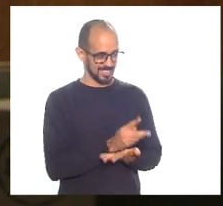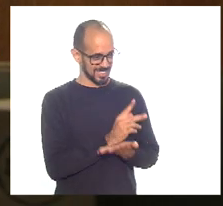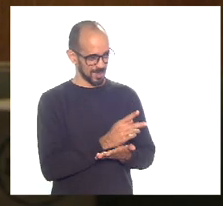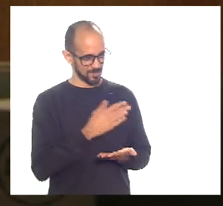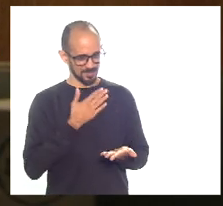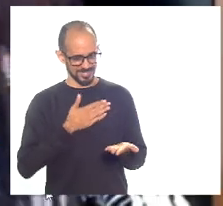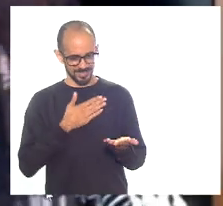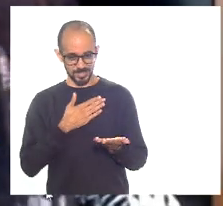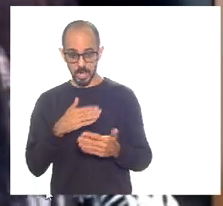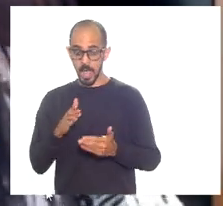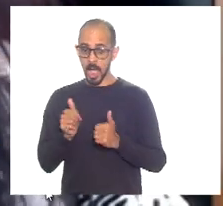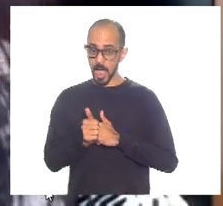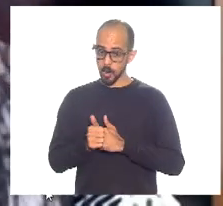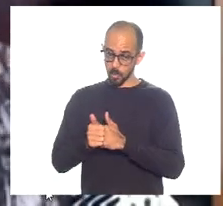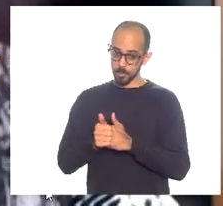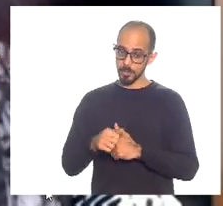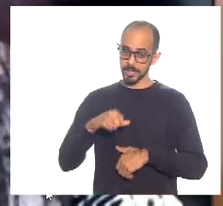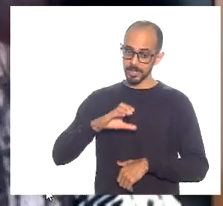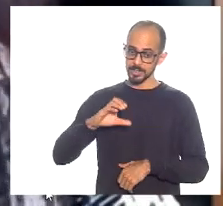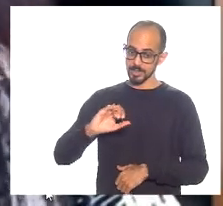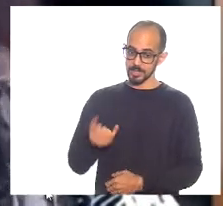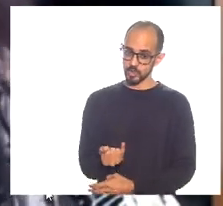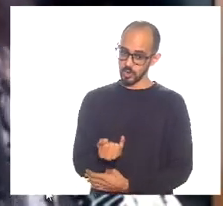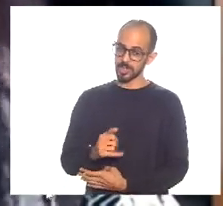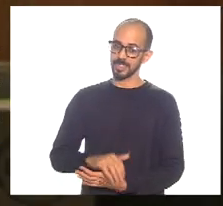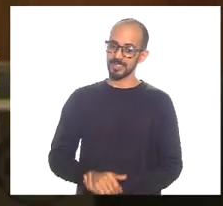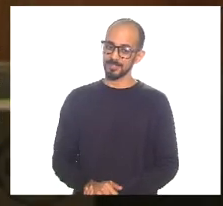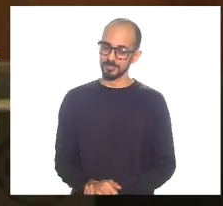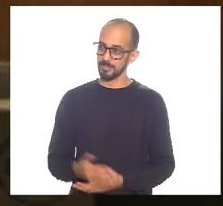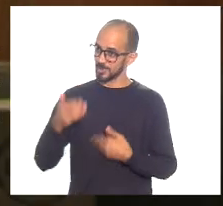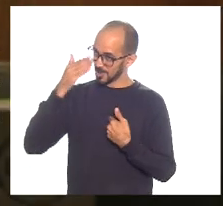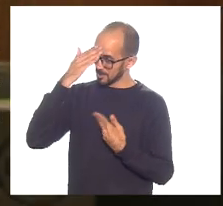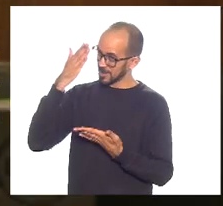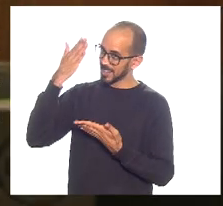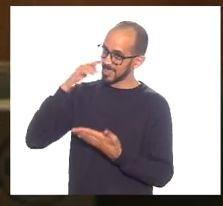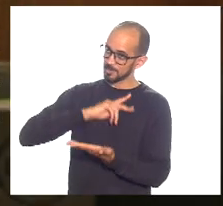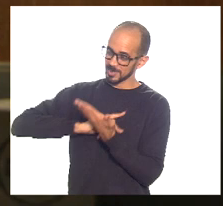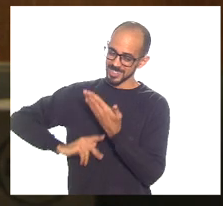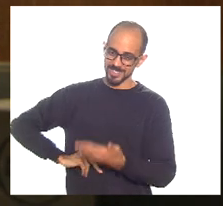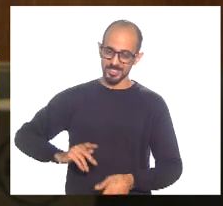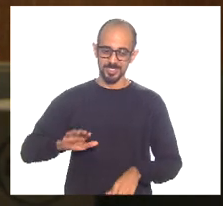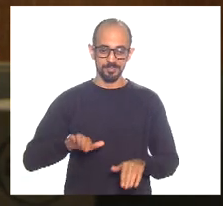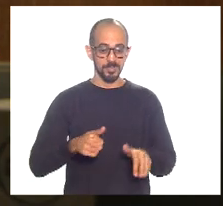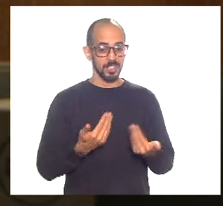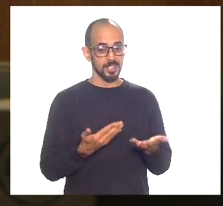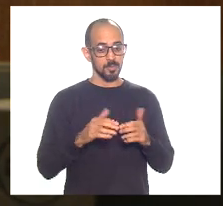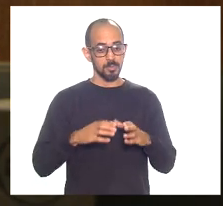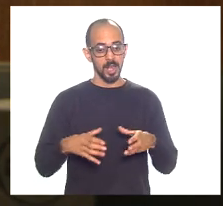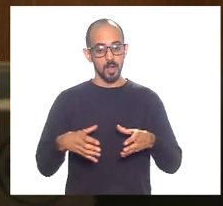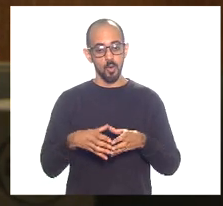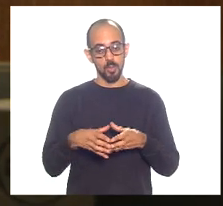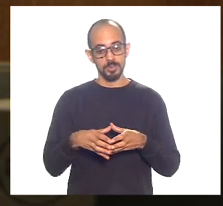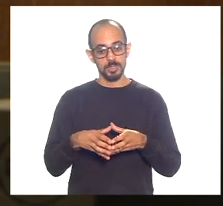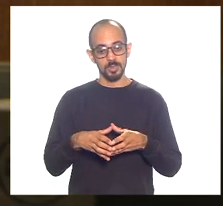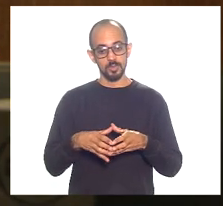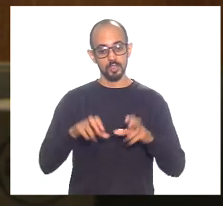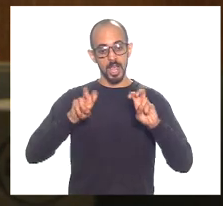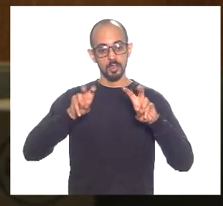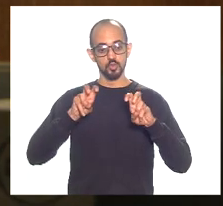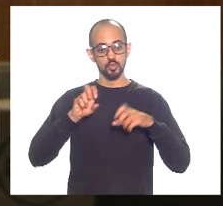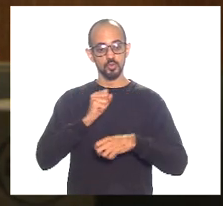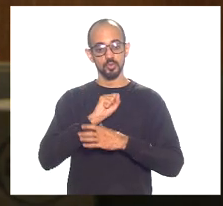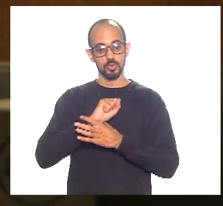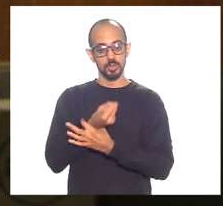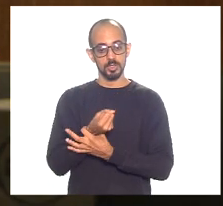Acompanho o parecer da CCJ, senhor presidente. Pela Comissão de Segurança Pública e Assuntos de Polícia,